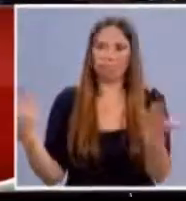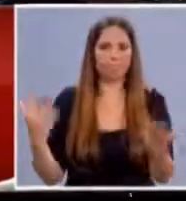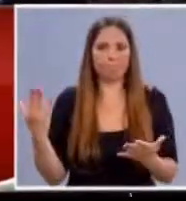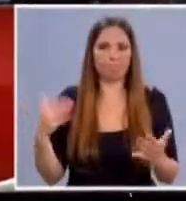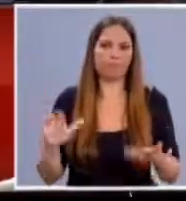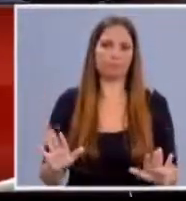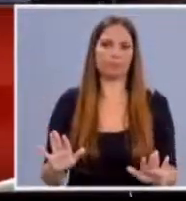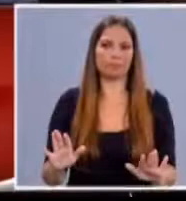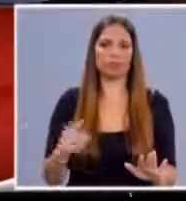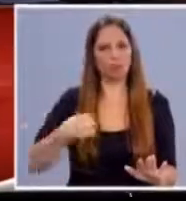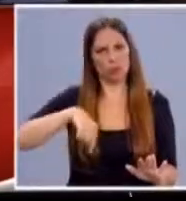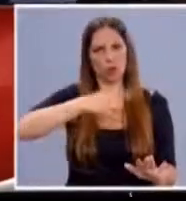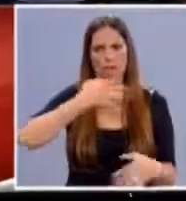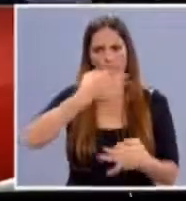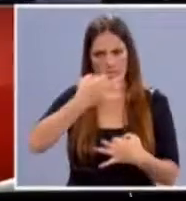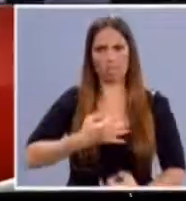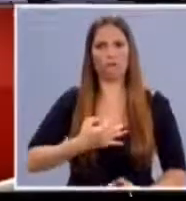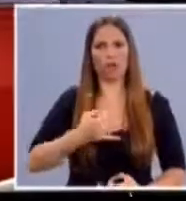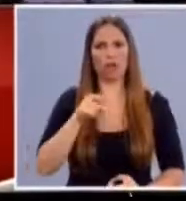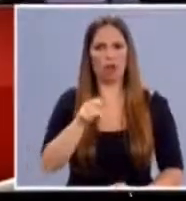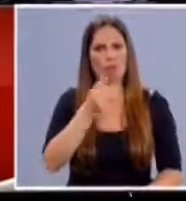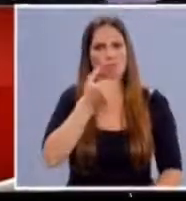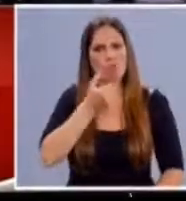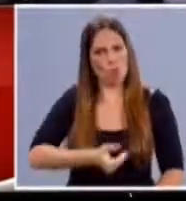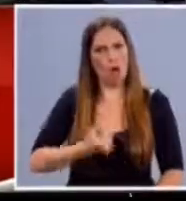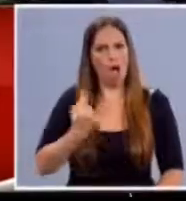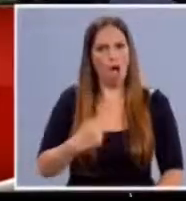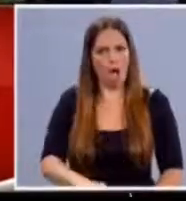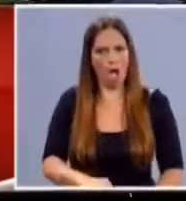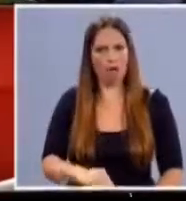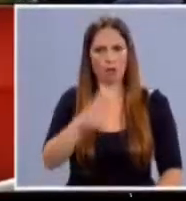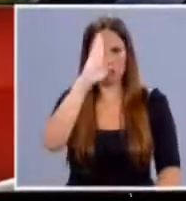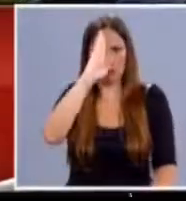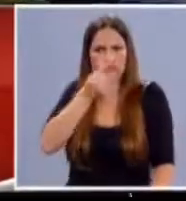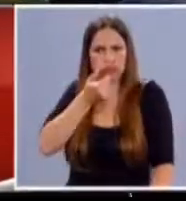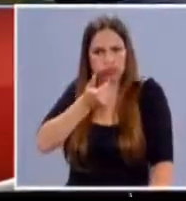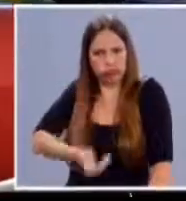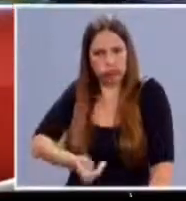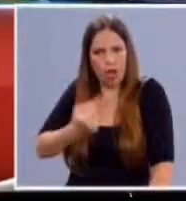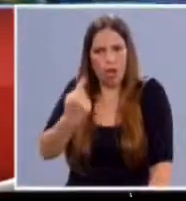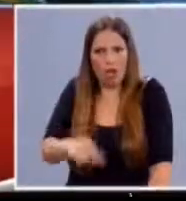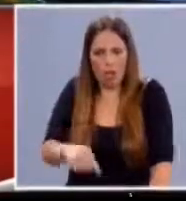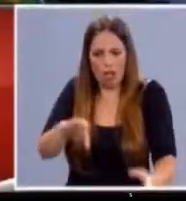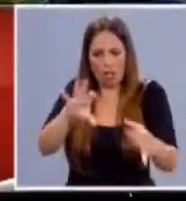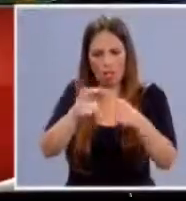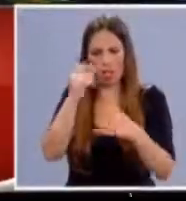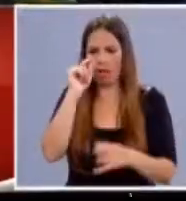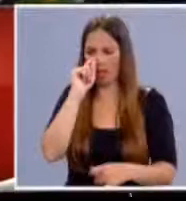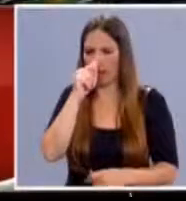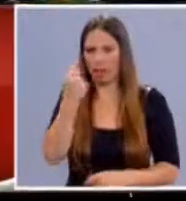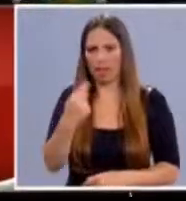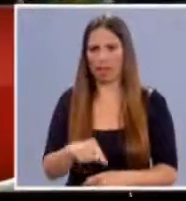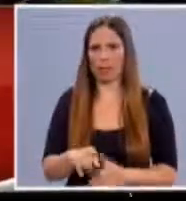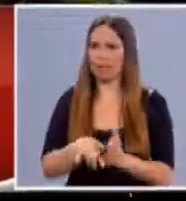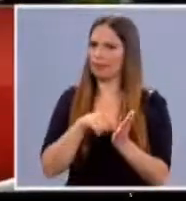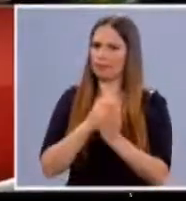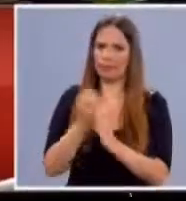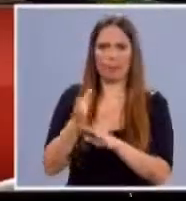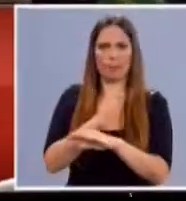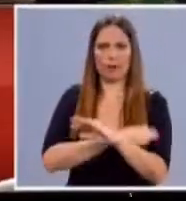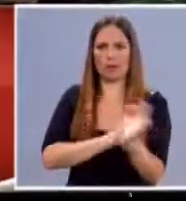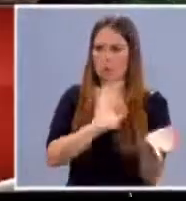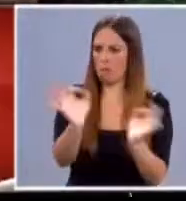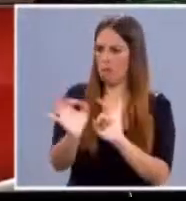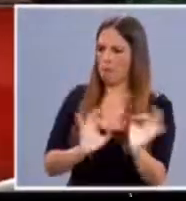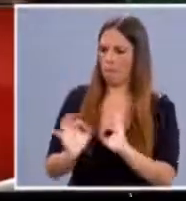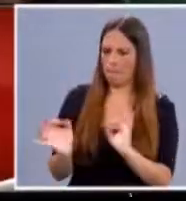mas acreditamos na competência, no saber, na experiência de quem tem sempre feito todos estes planos